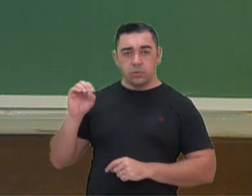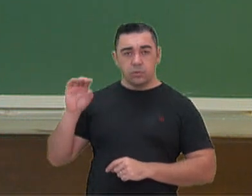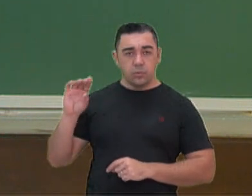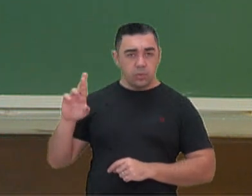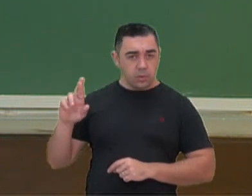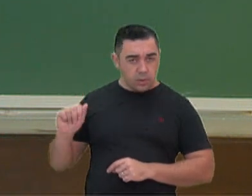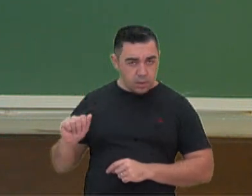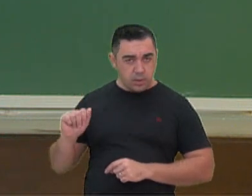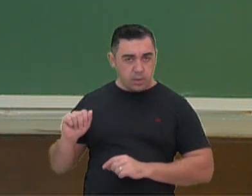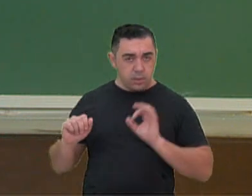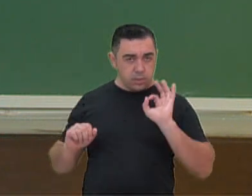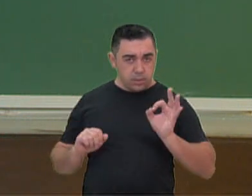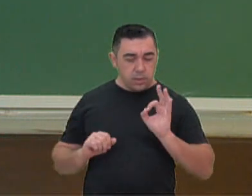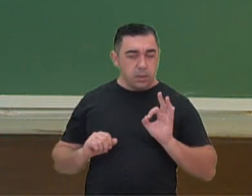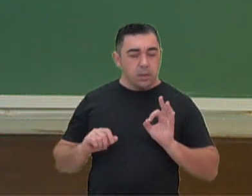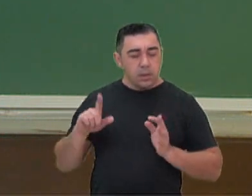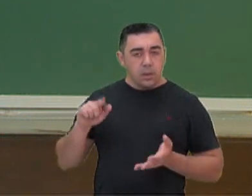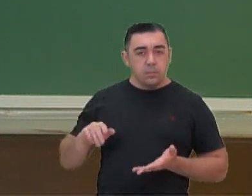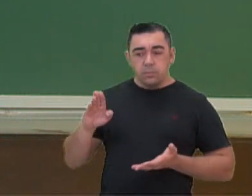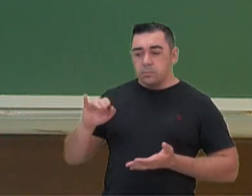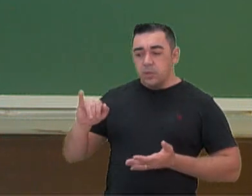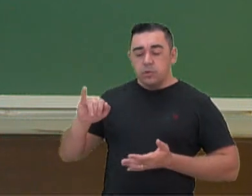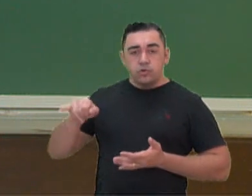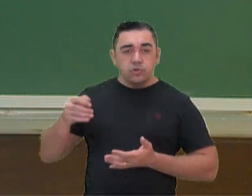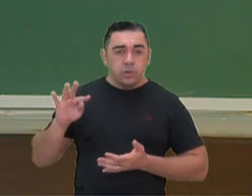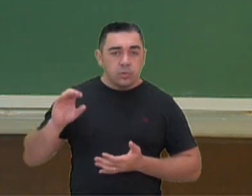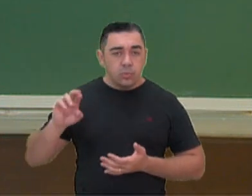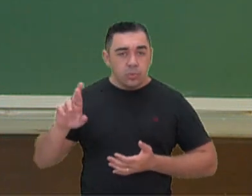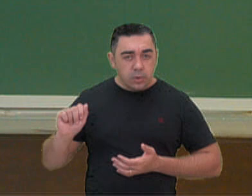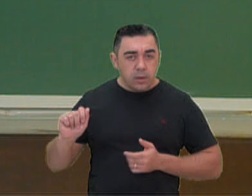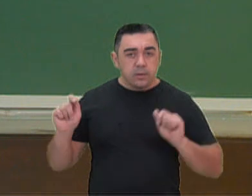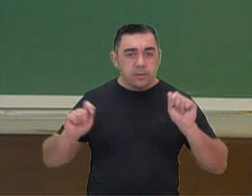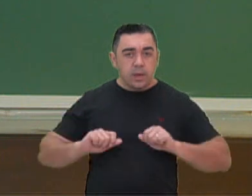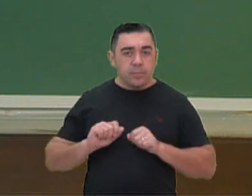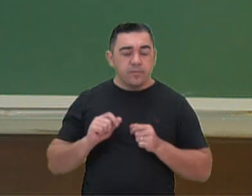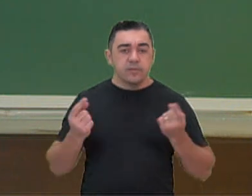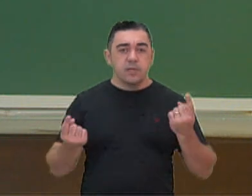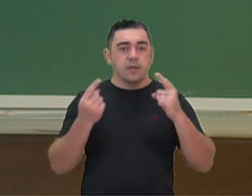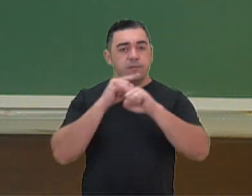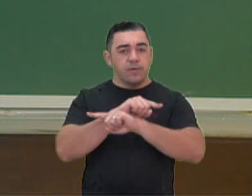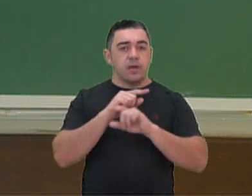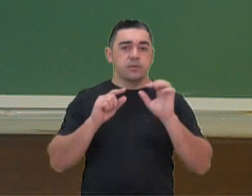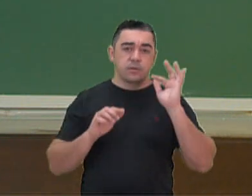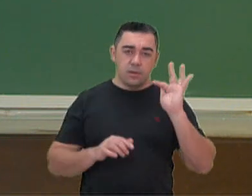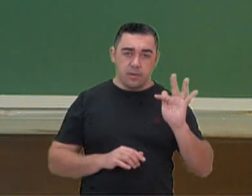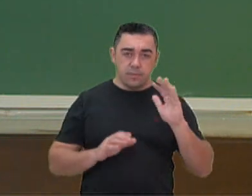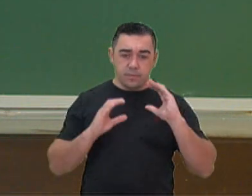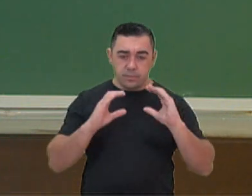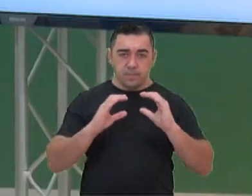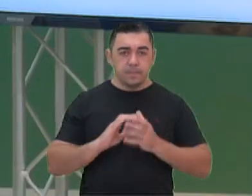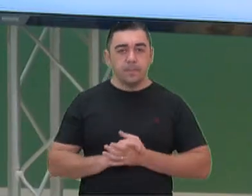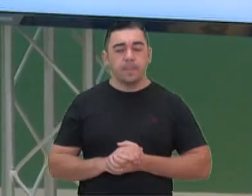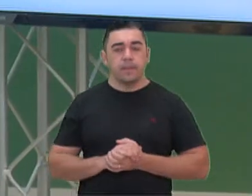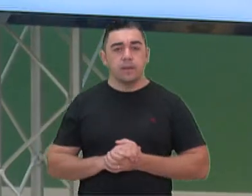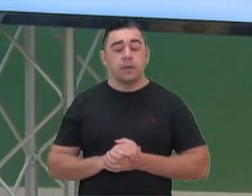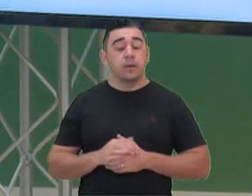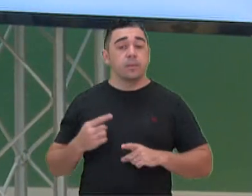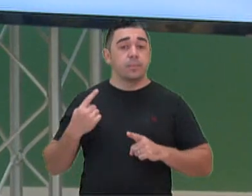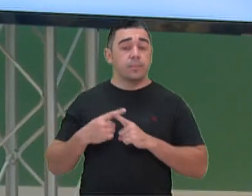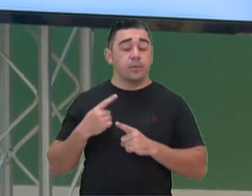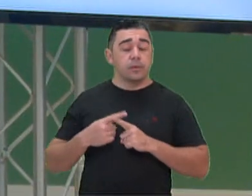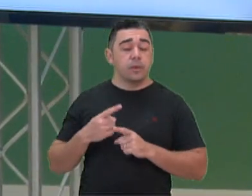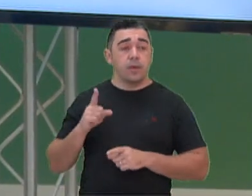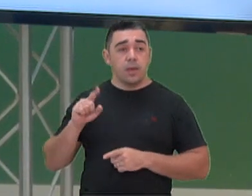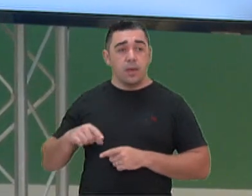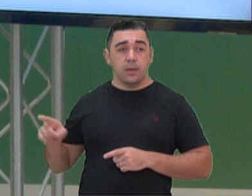e sobrejetora, é função bijetora, e eu posso escrever a função inversa dessa função dada. Mesmo porque a gente coloca